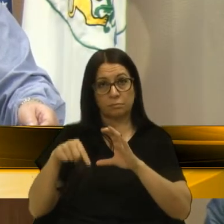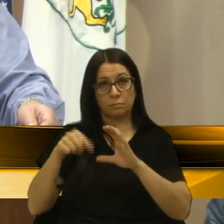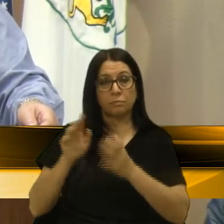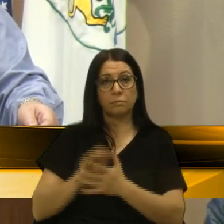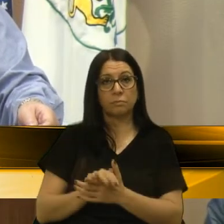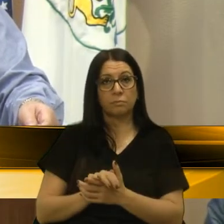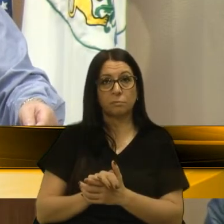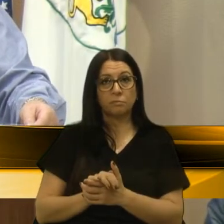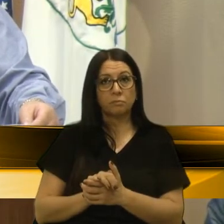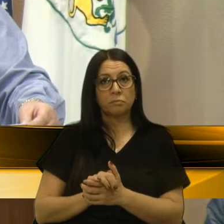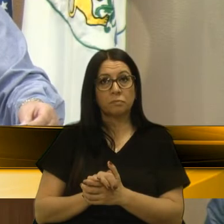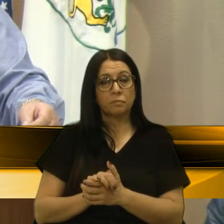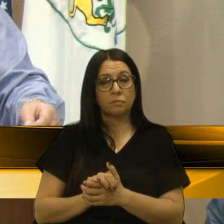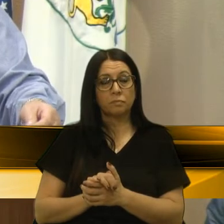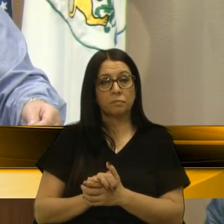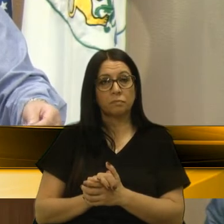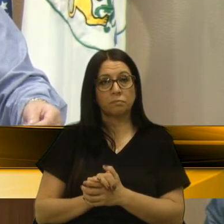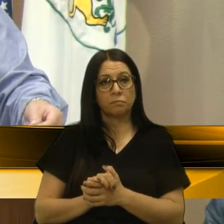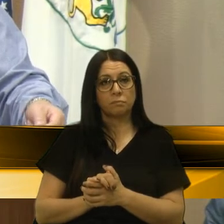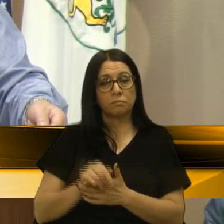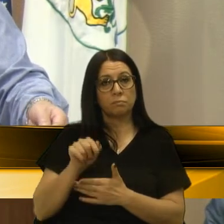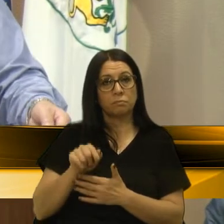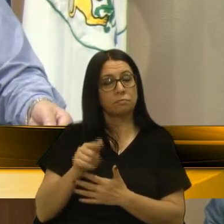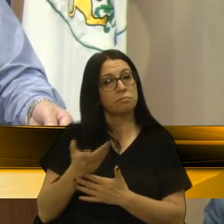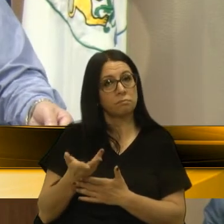Câmara de Vereadores, para que